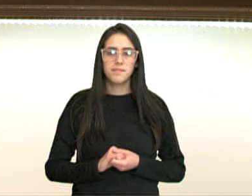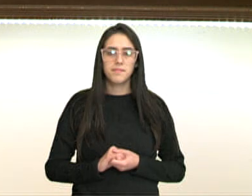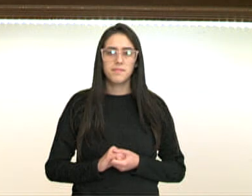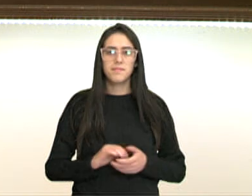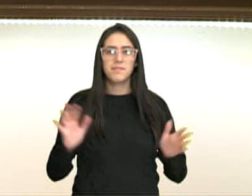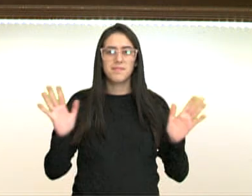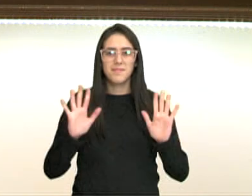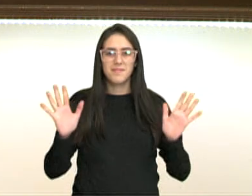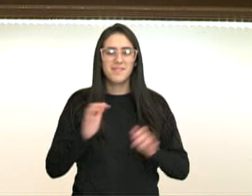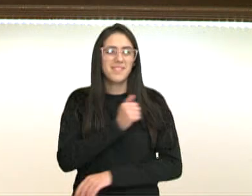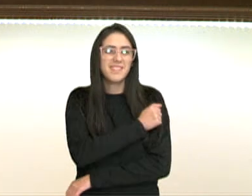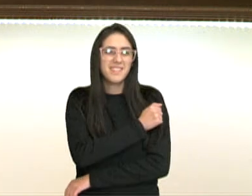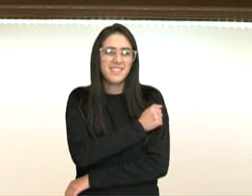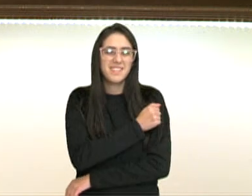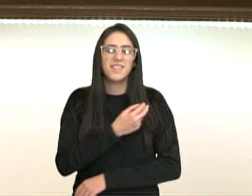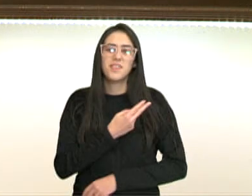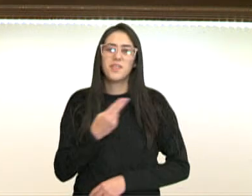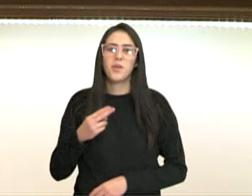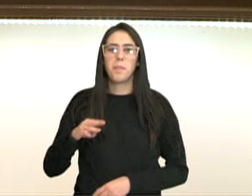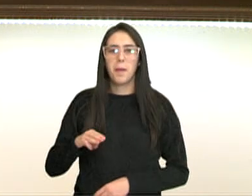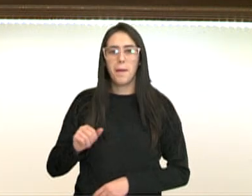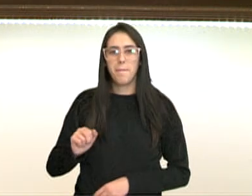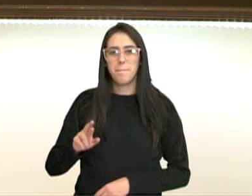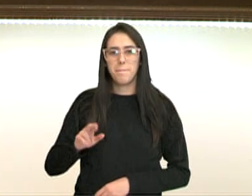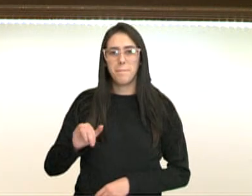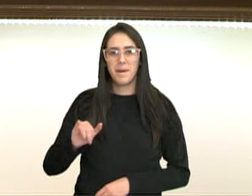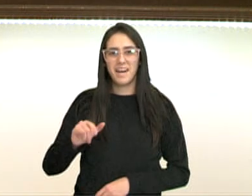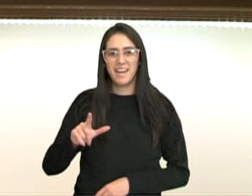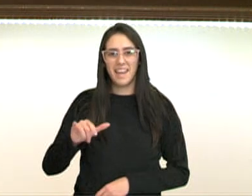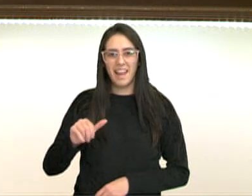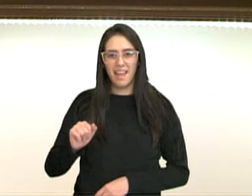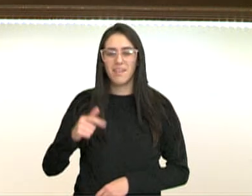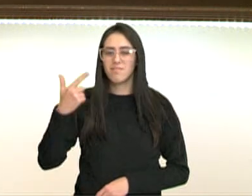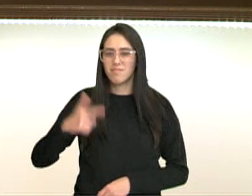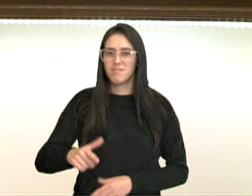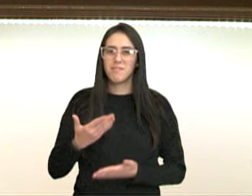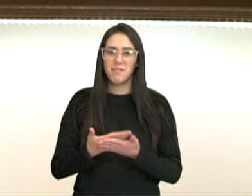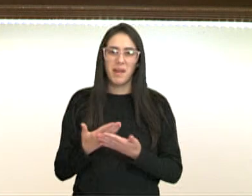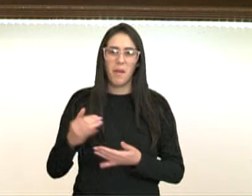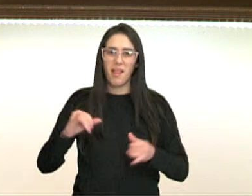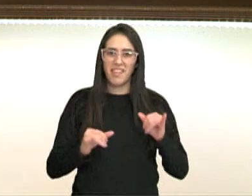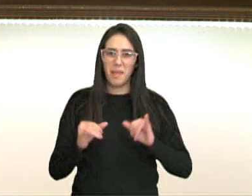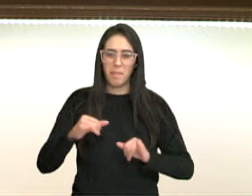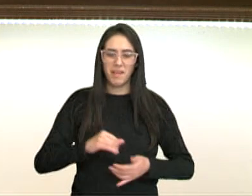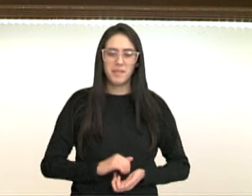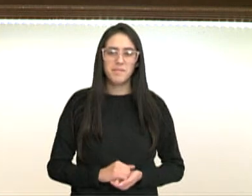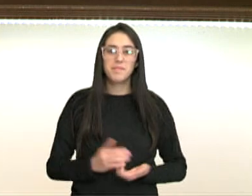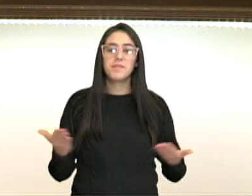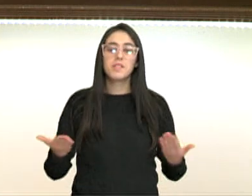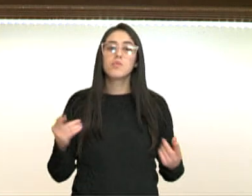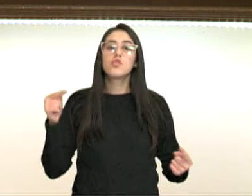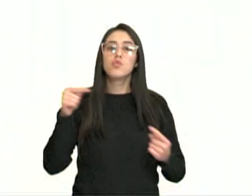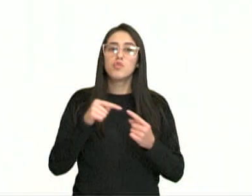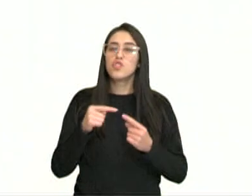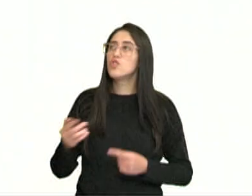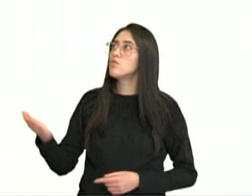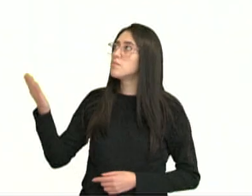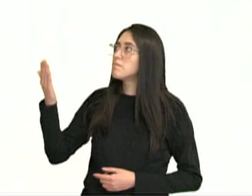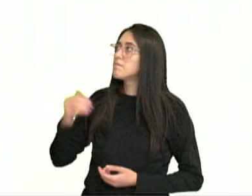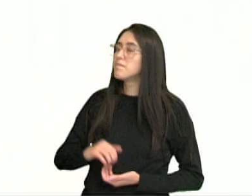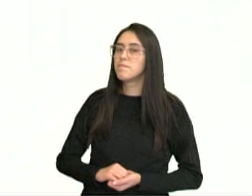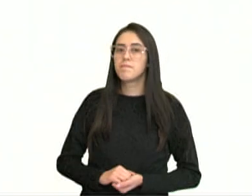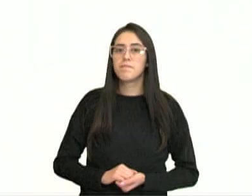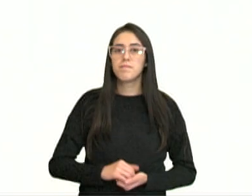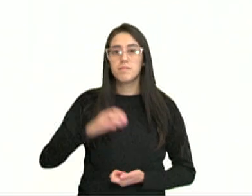Olá, estudantes! Eu sou a professora Marília e vamos para mais uma aula de Química. Então, os objetivos da aula: aprofundar